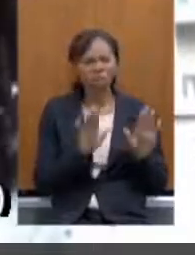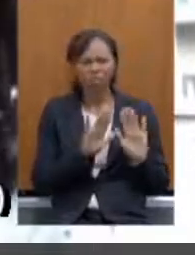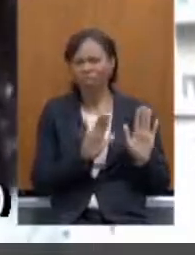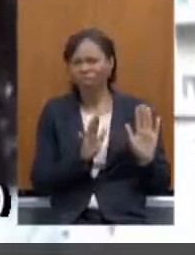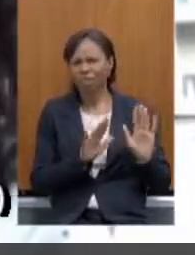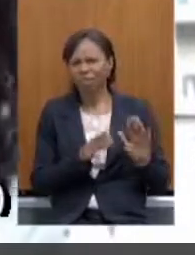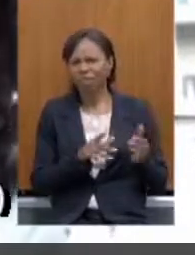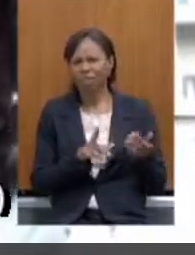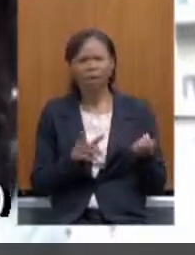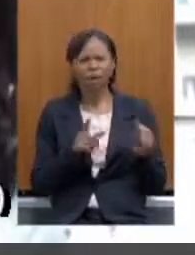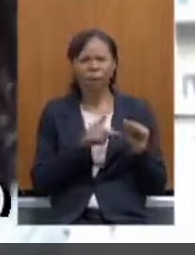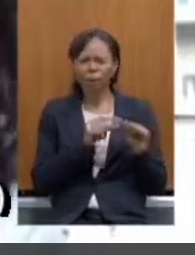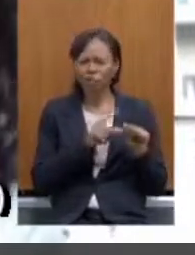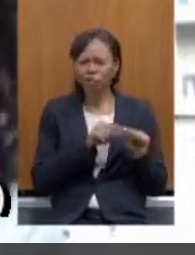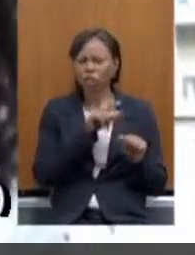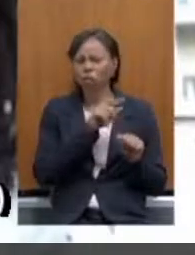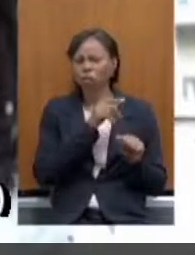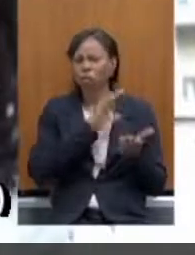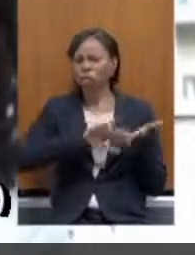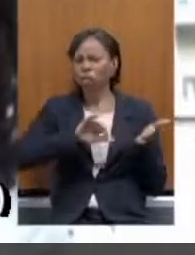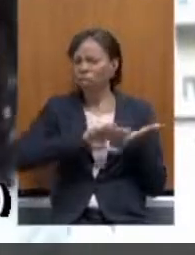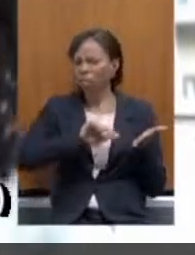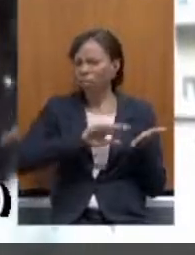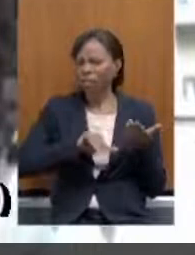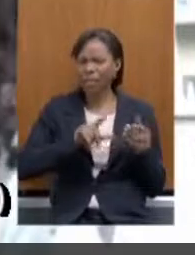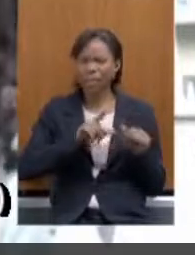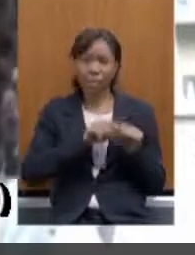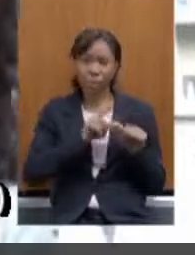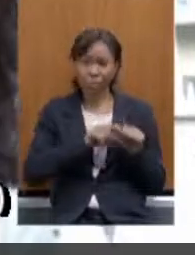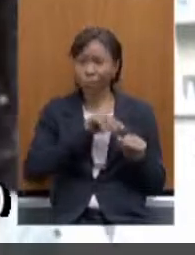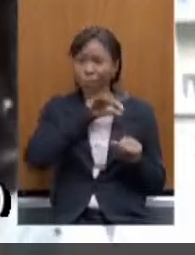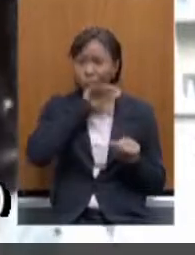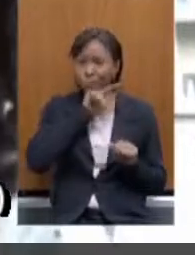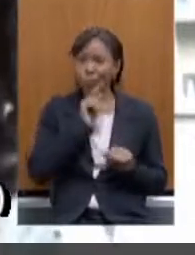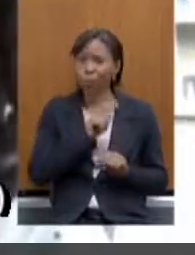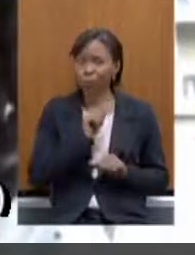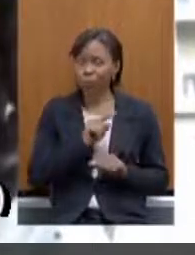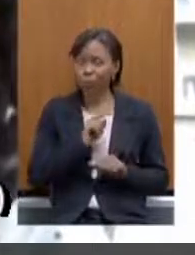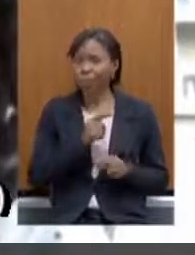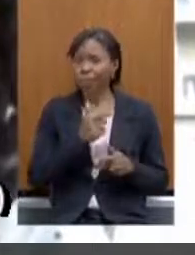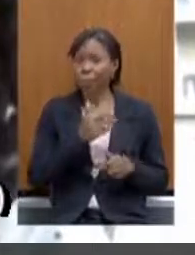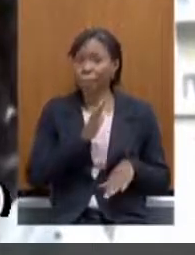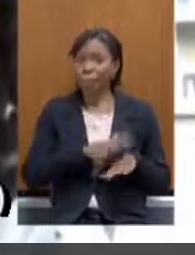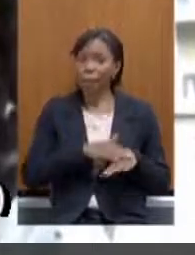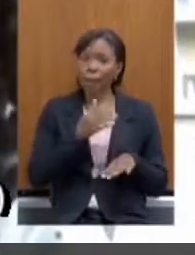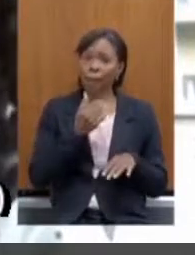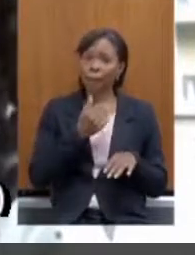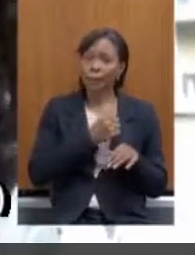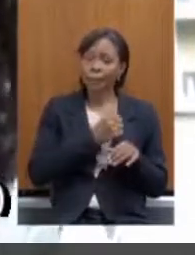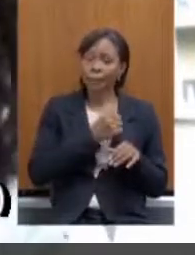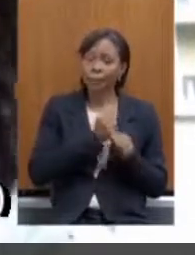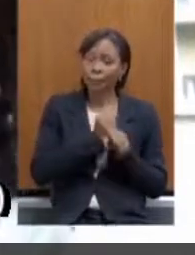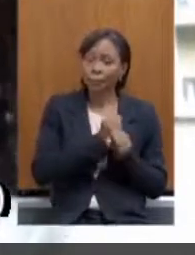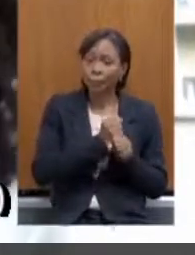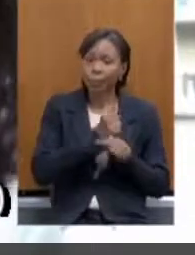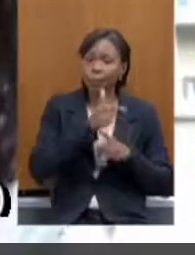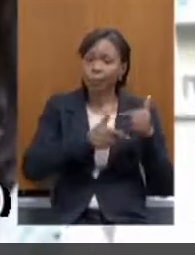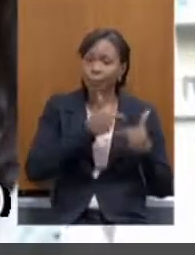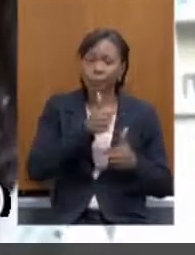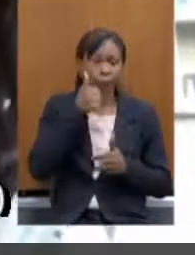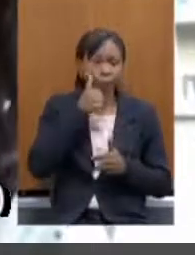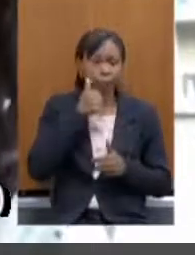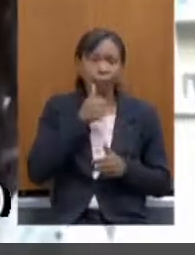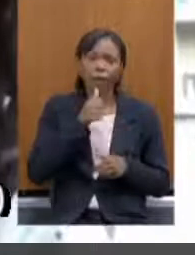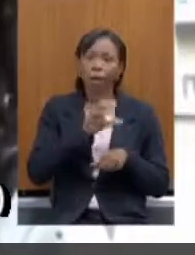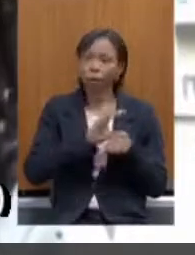suprime artigo abusivo como o que aumenta o tempo de trabalho das ideias é uma missão